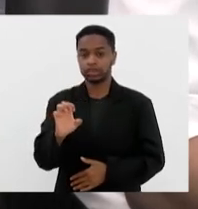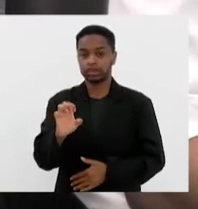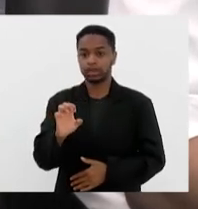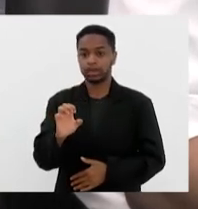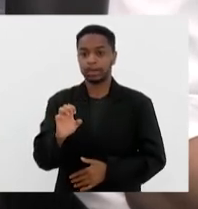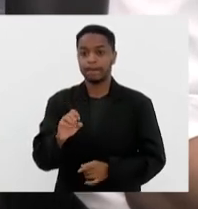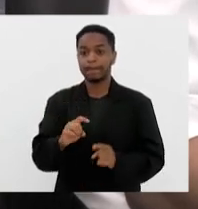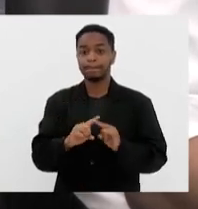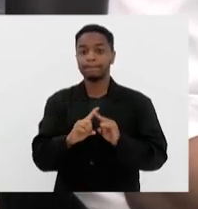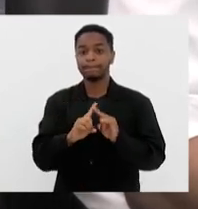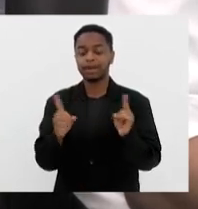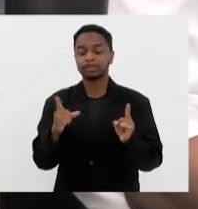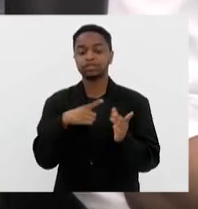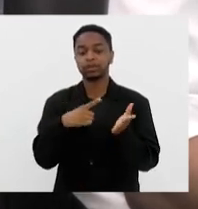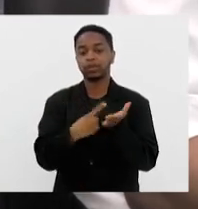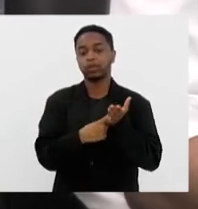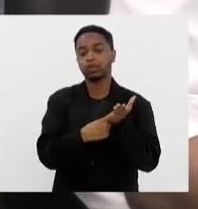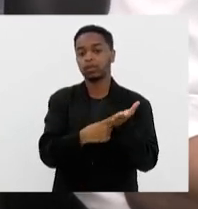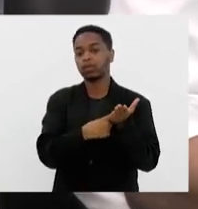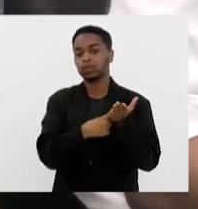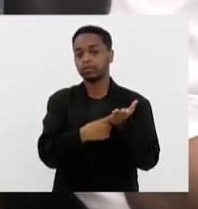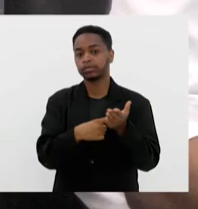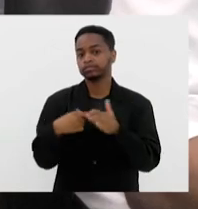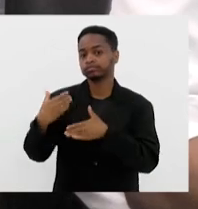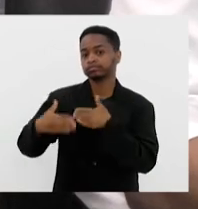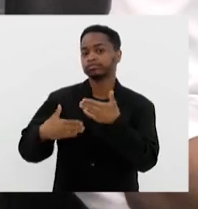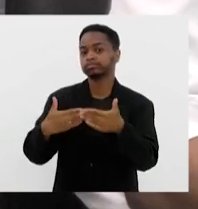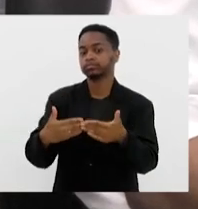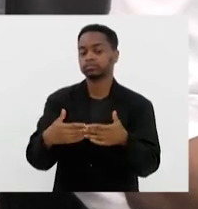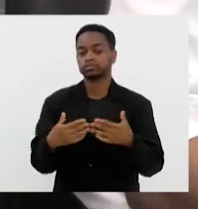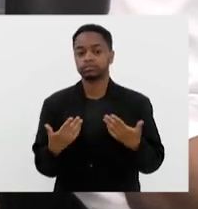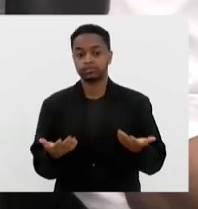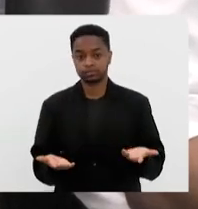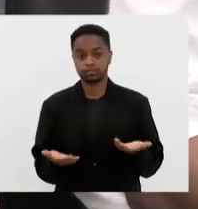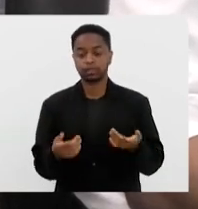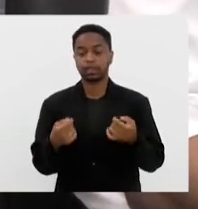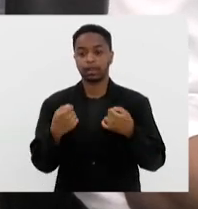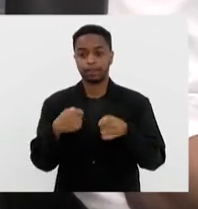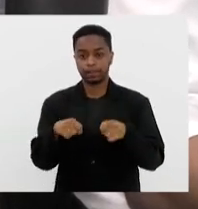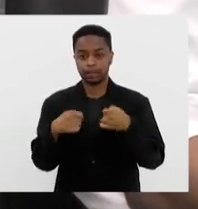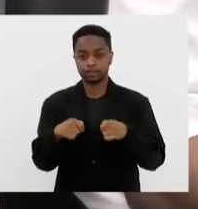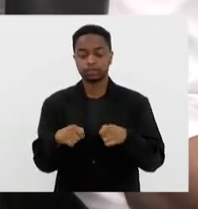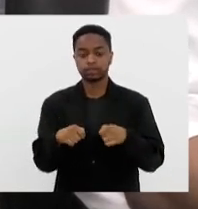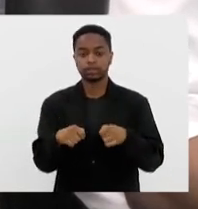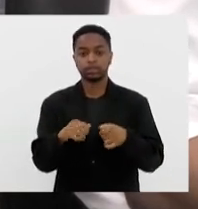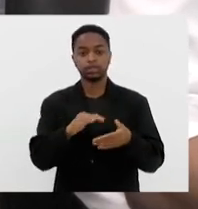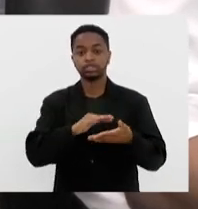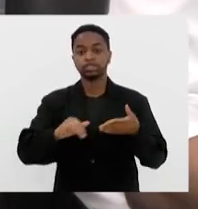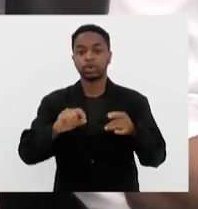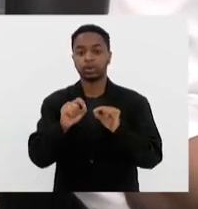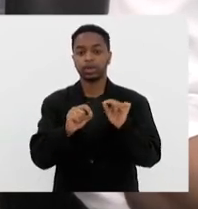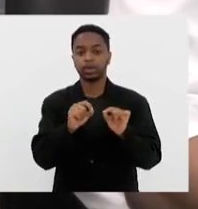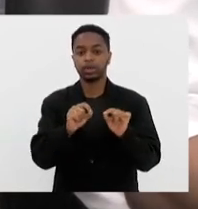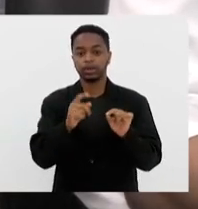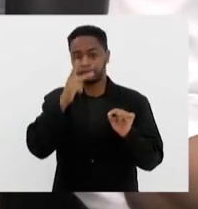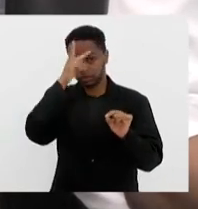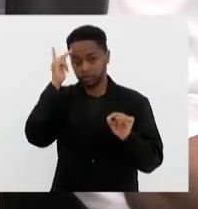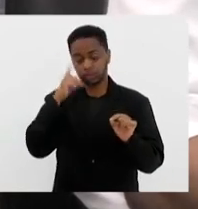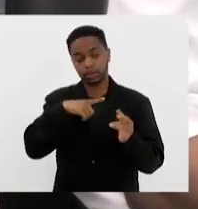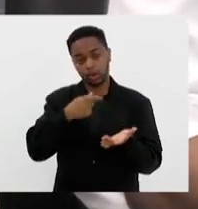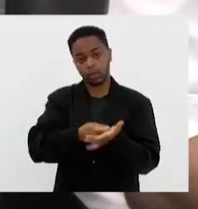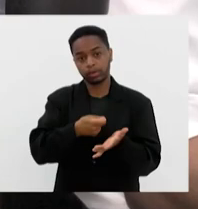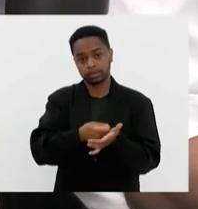osso, ficando com compromisso de avançar. Então, teria que excluir disso aqueles que já há uma